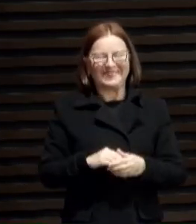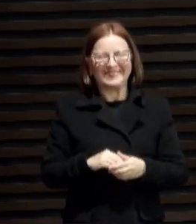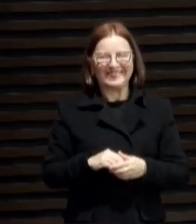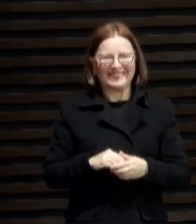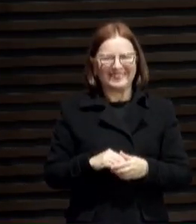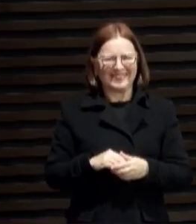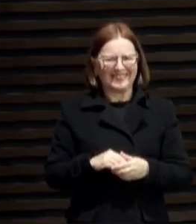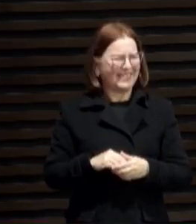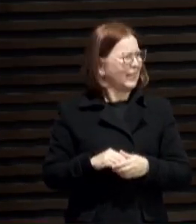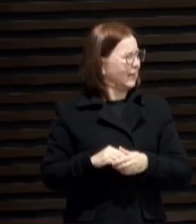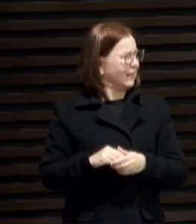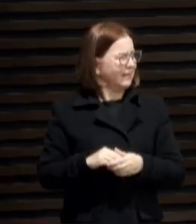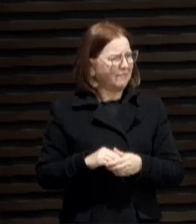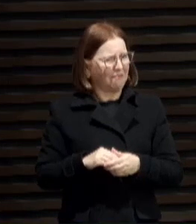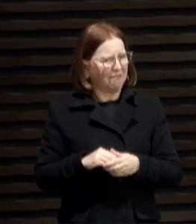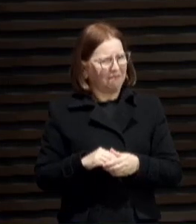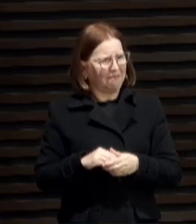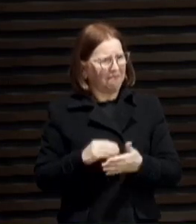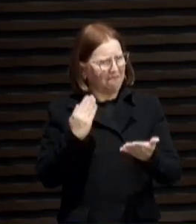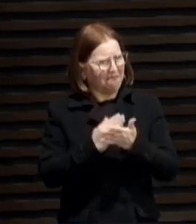Está repreendido em nome de Jesus.